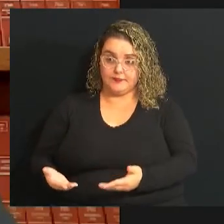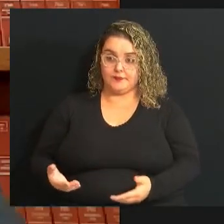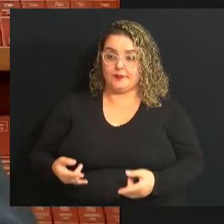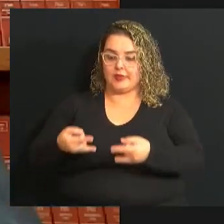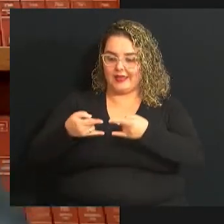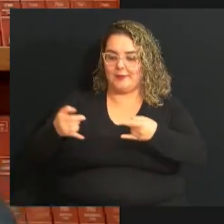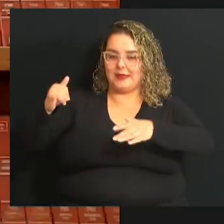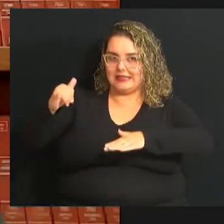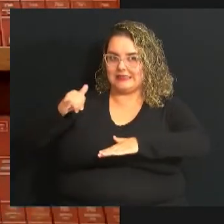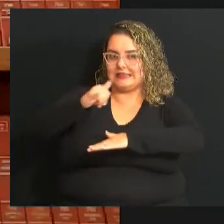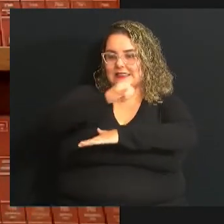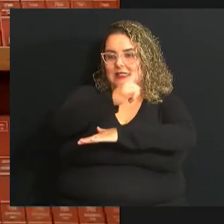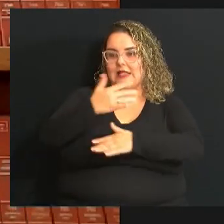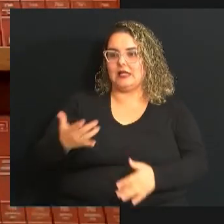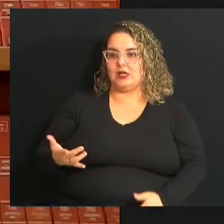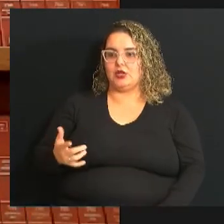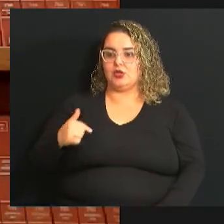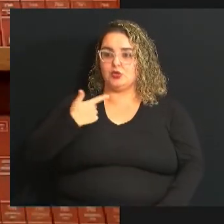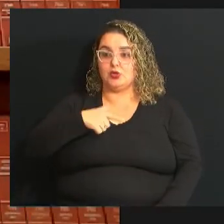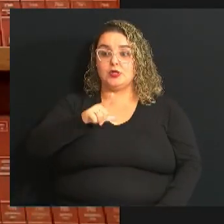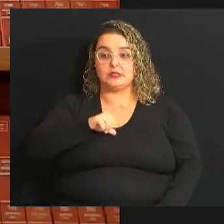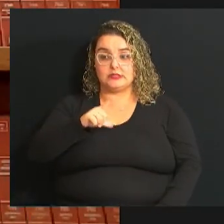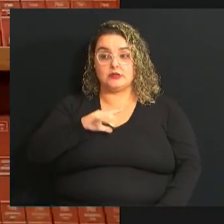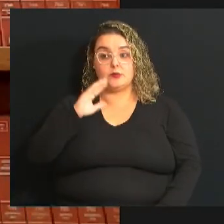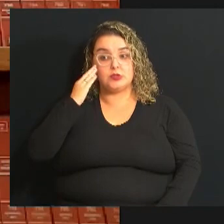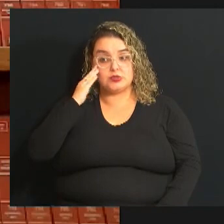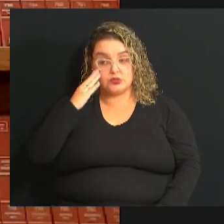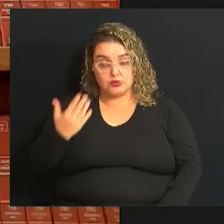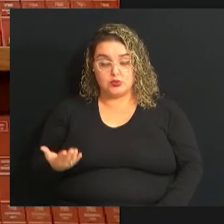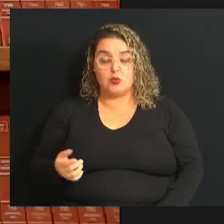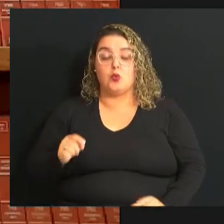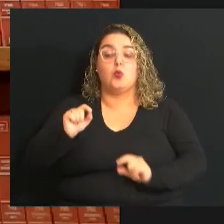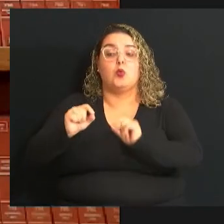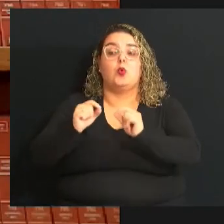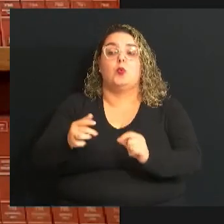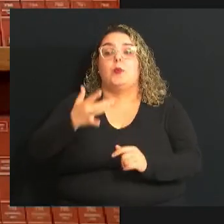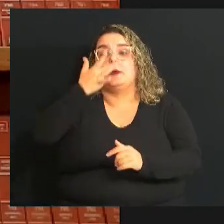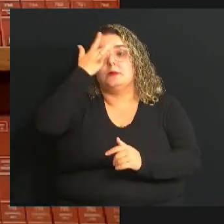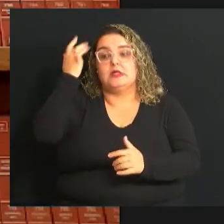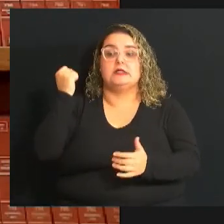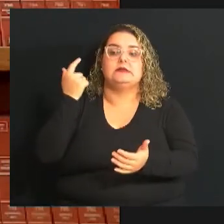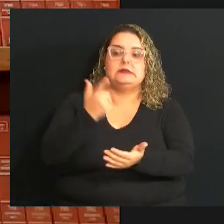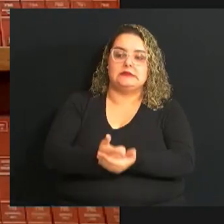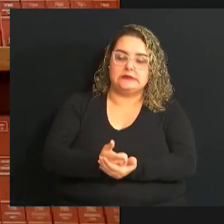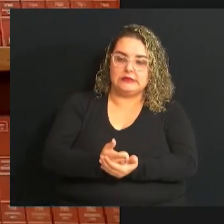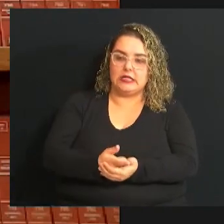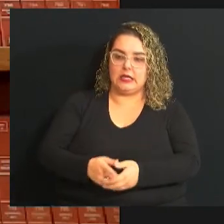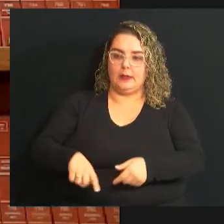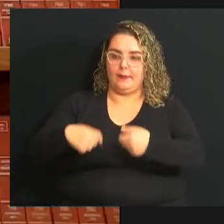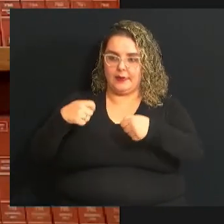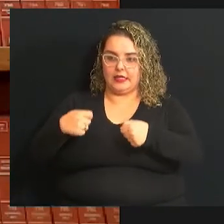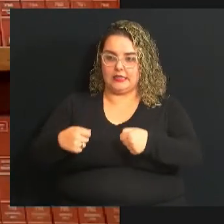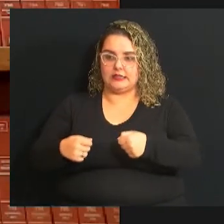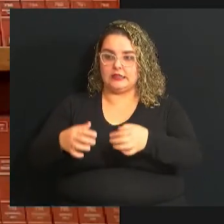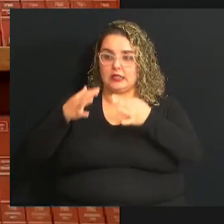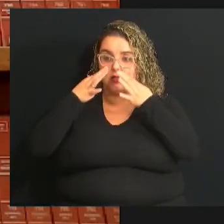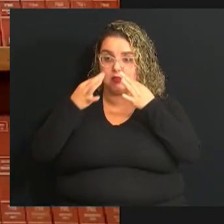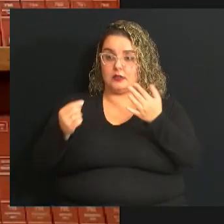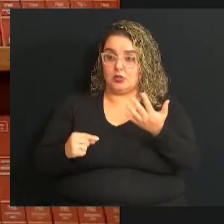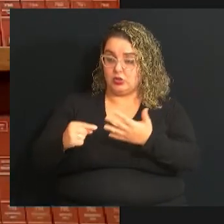aquele super desconto não é aquela premissa que nós falamos há 2 semanas, eles dobram o valor, e chegando na